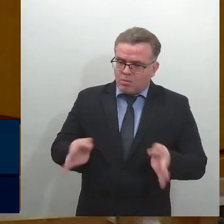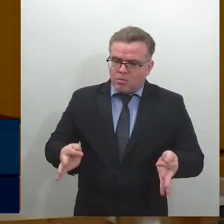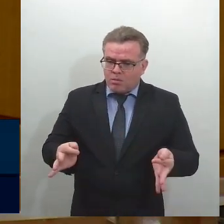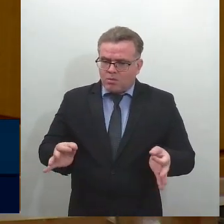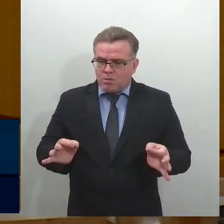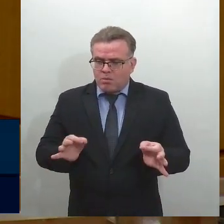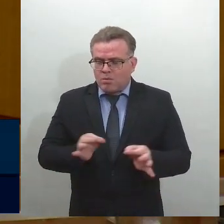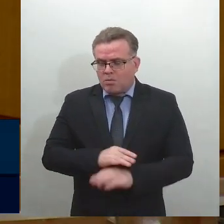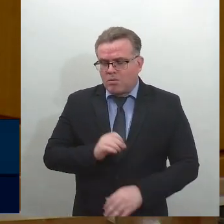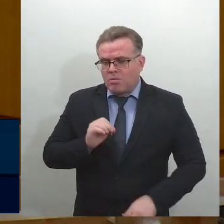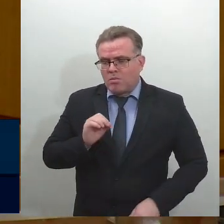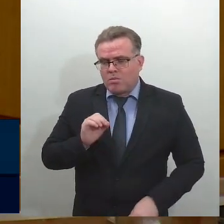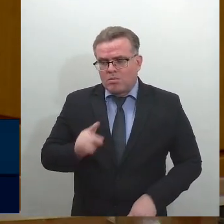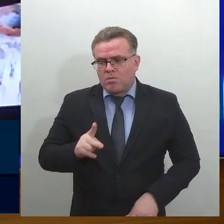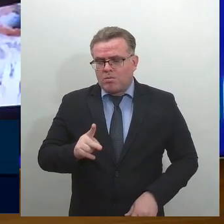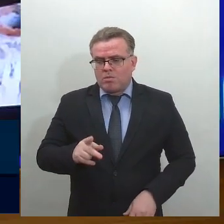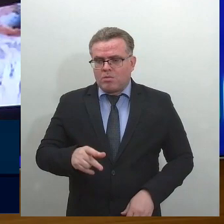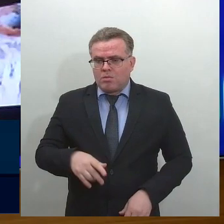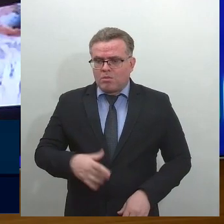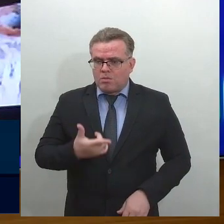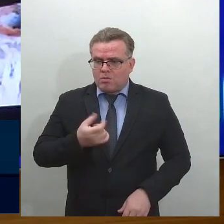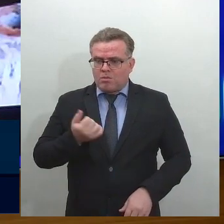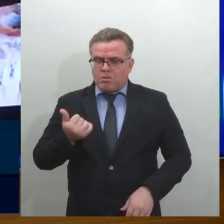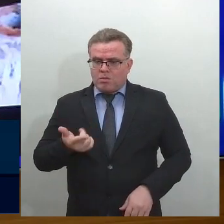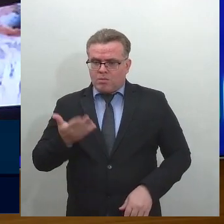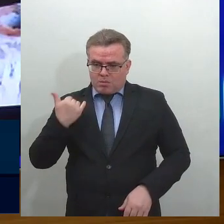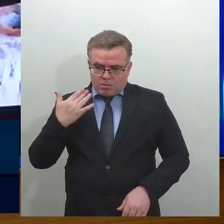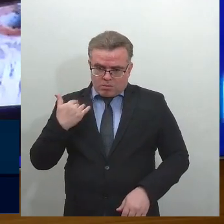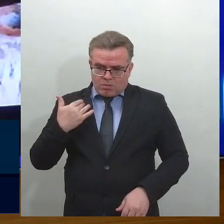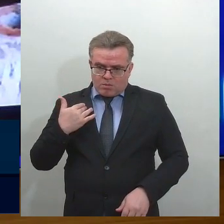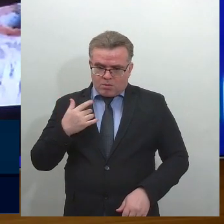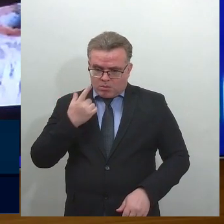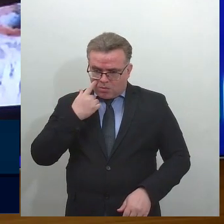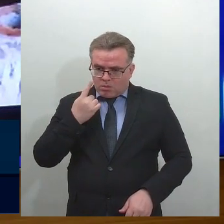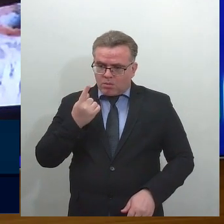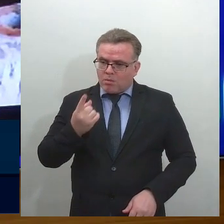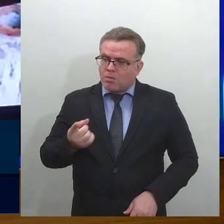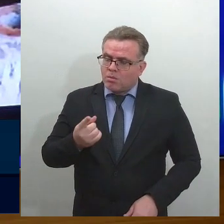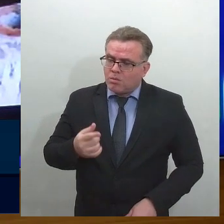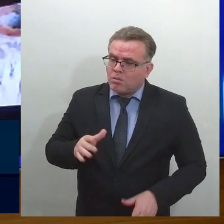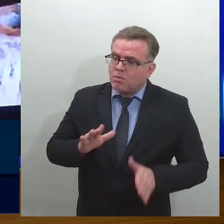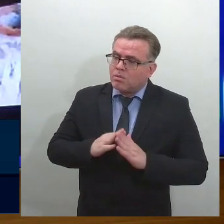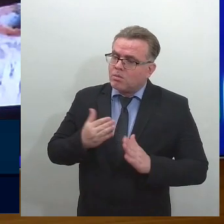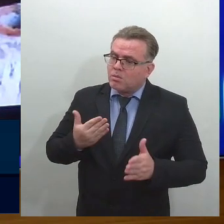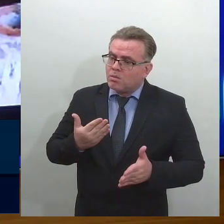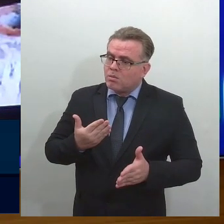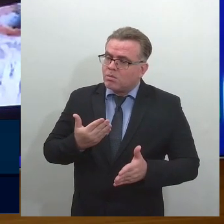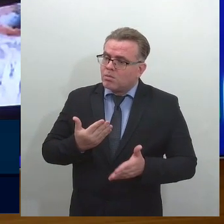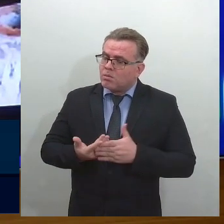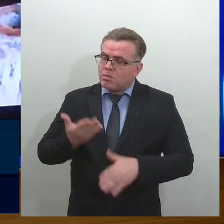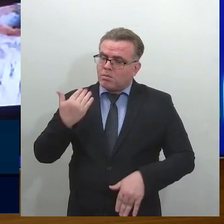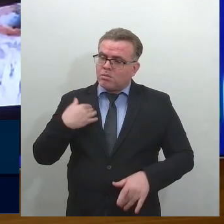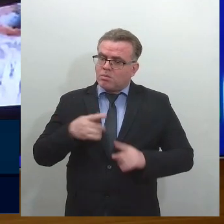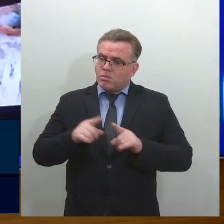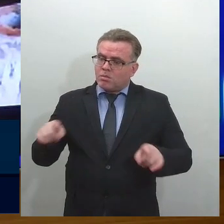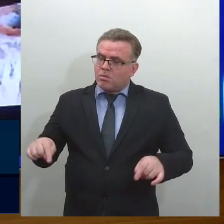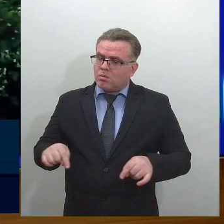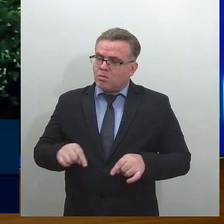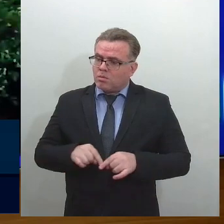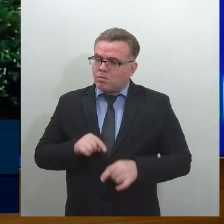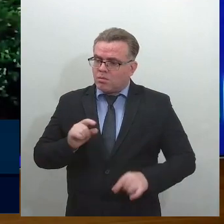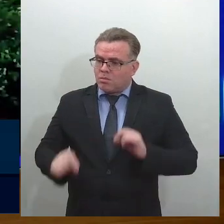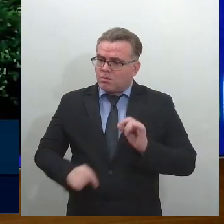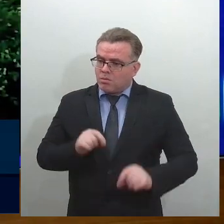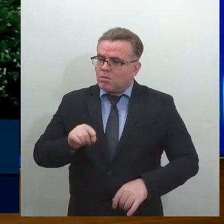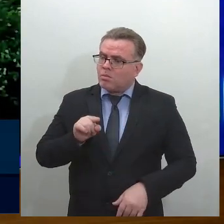de 2012. Essa aí era uma escola, uma sala de aula da Escola da Coruja. Já vi o cavalo estudar, já vi cavalo